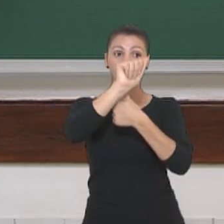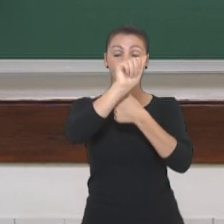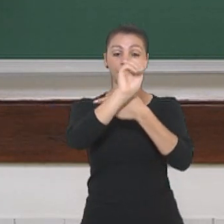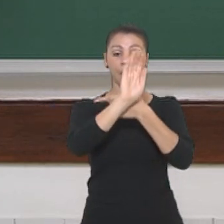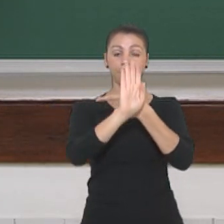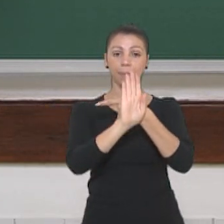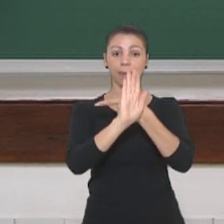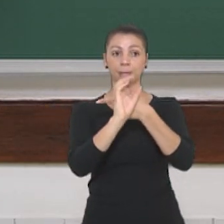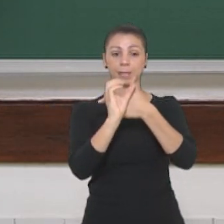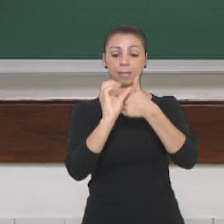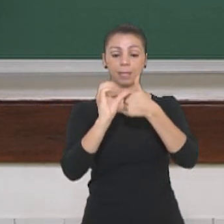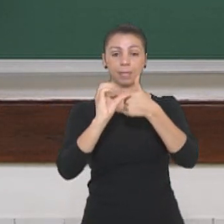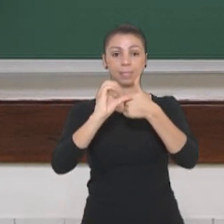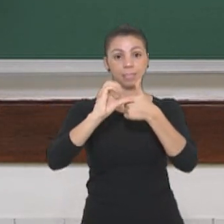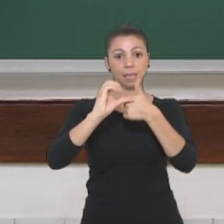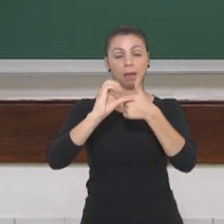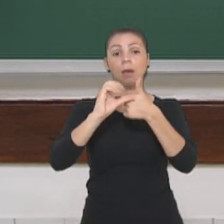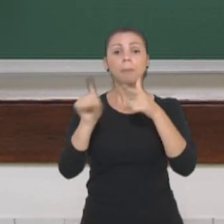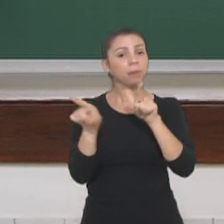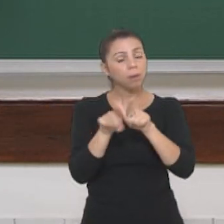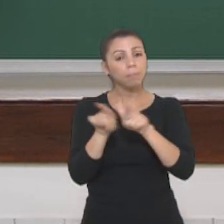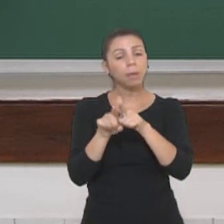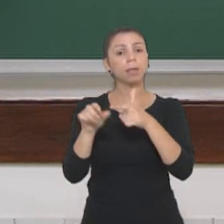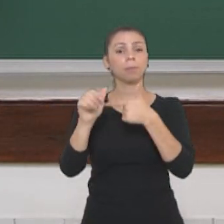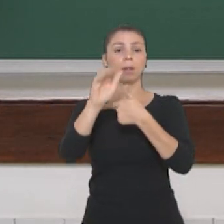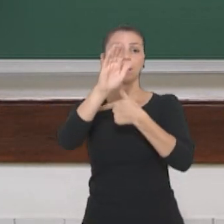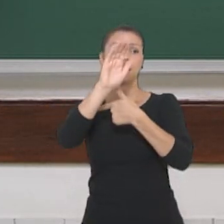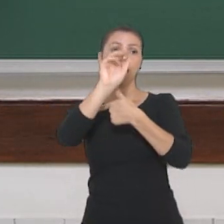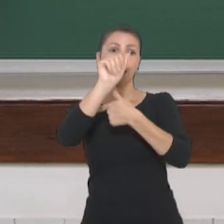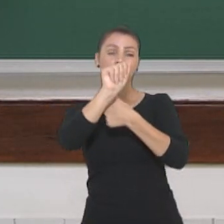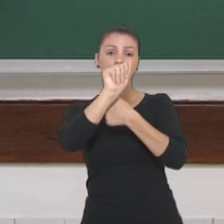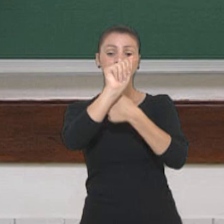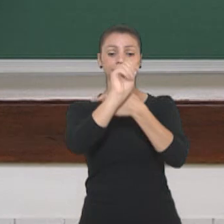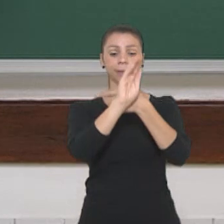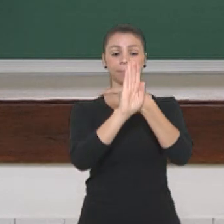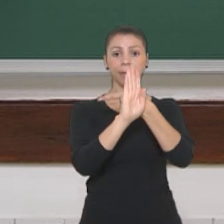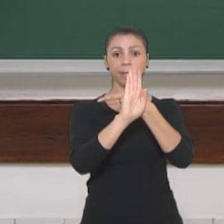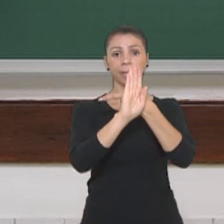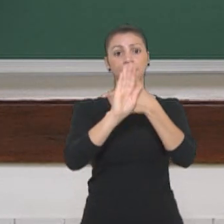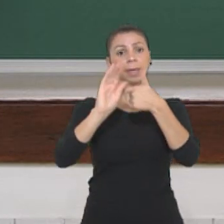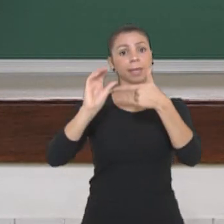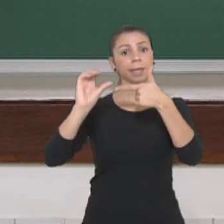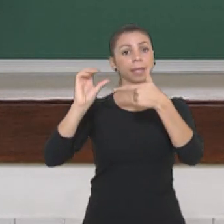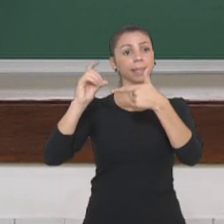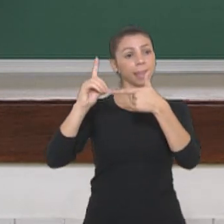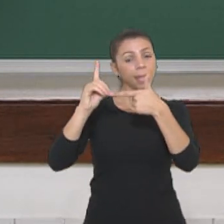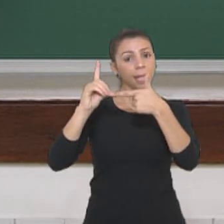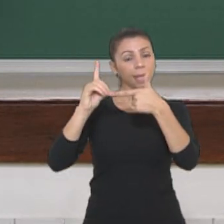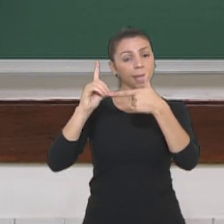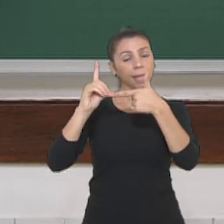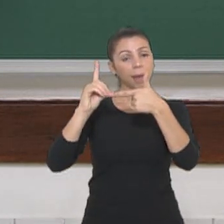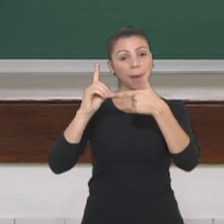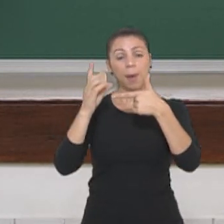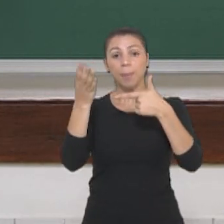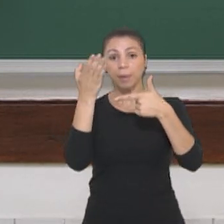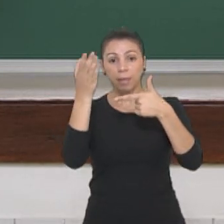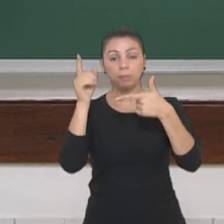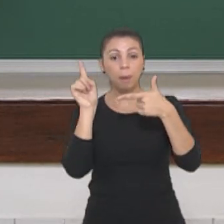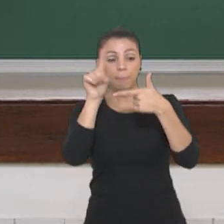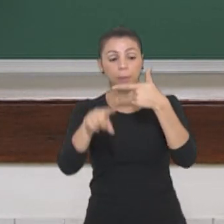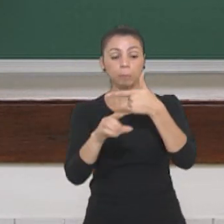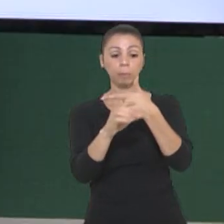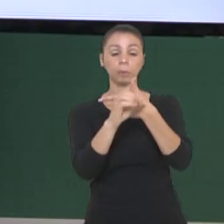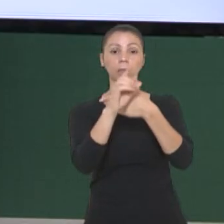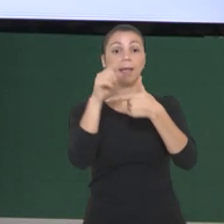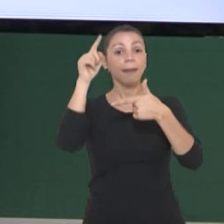triângulo ABD. Eu quero saber desse ângulo aqui no B. Esse triângulo, ele é um